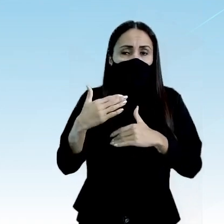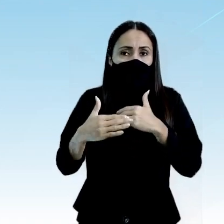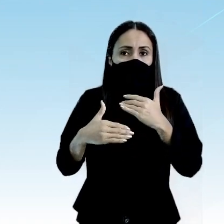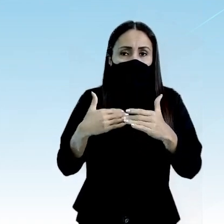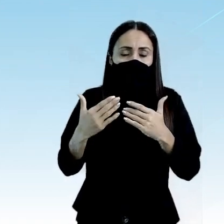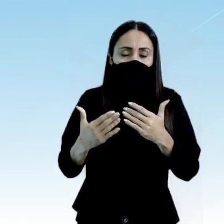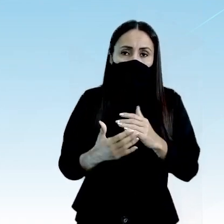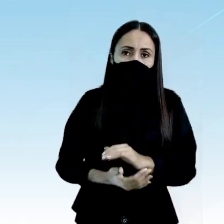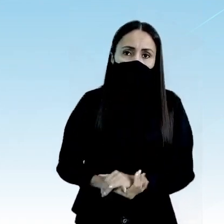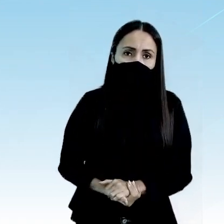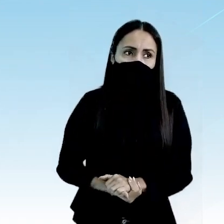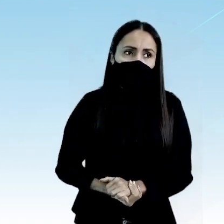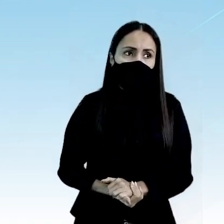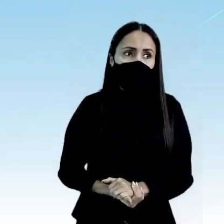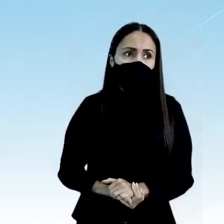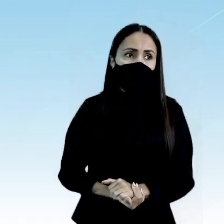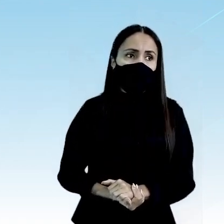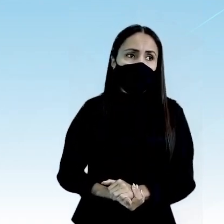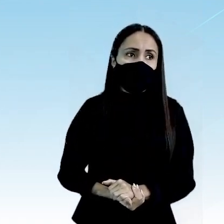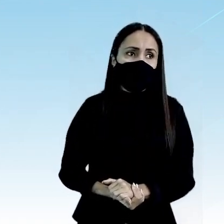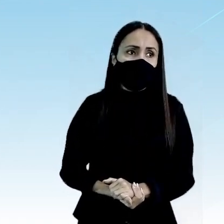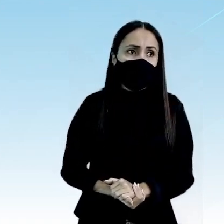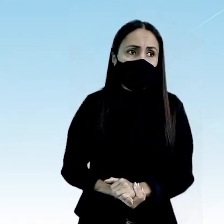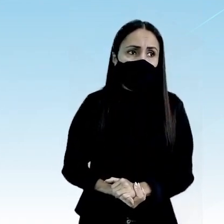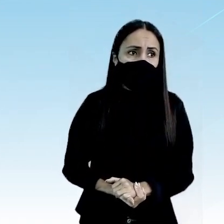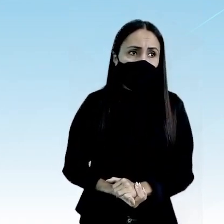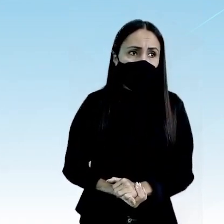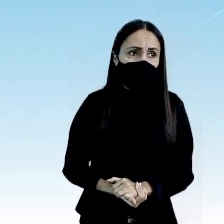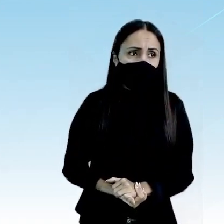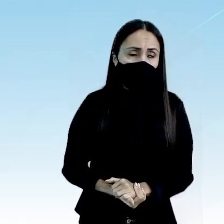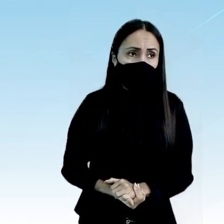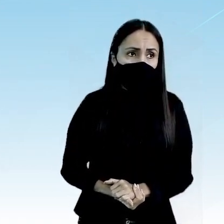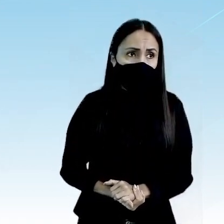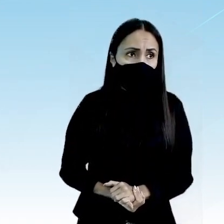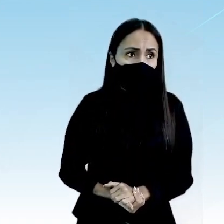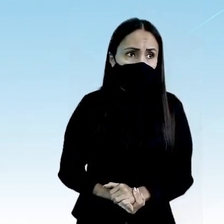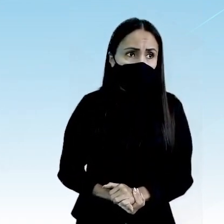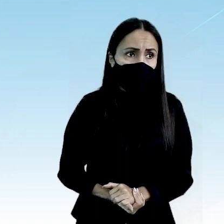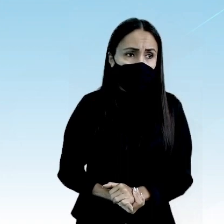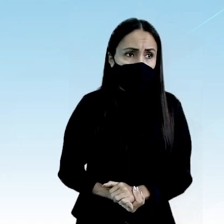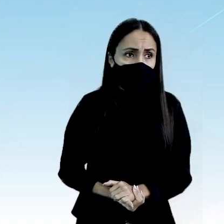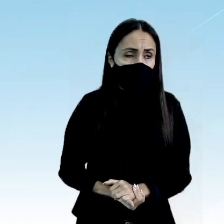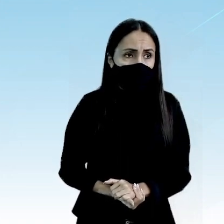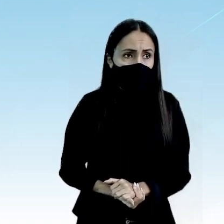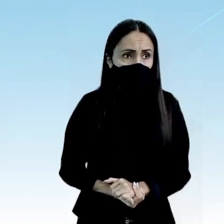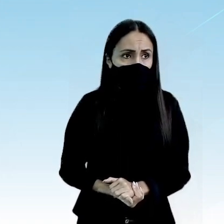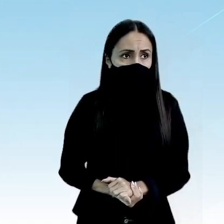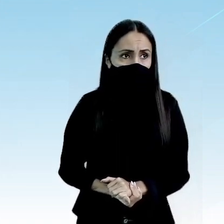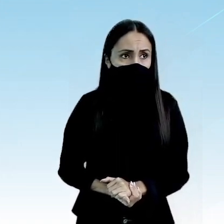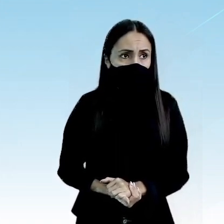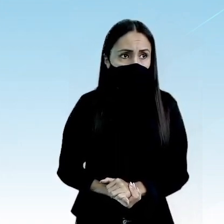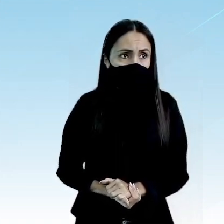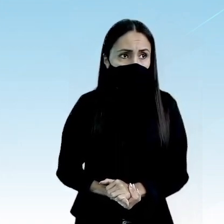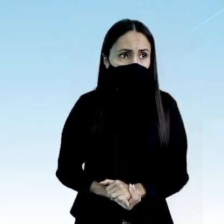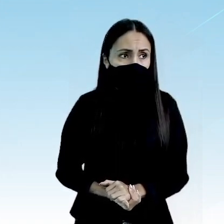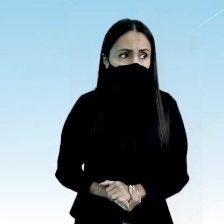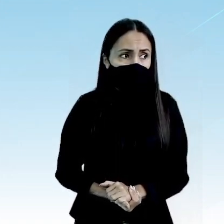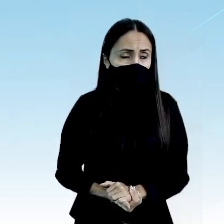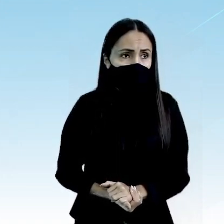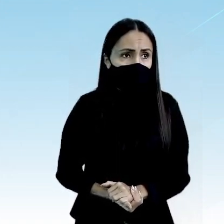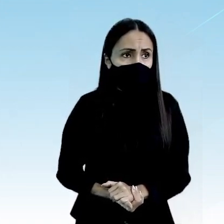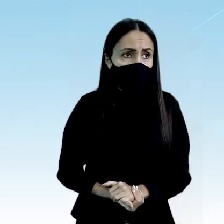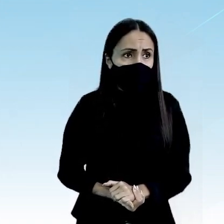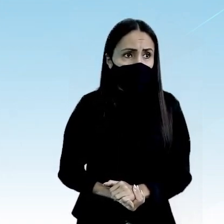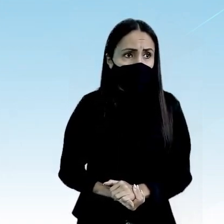produtos, pessoas e notícia para diversas partes da Terra, do Ocidente e do